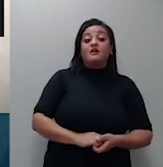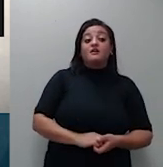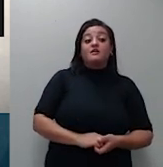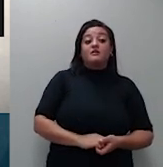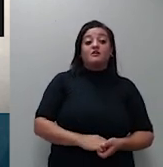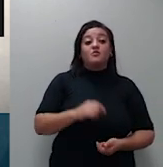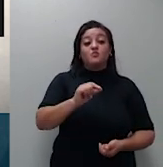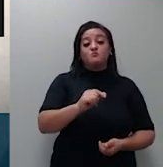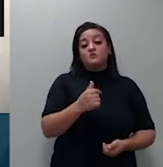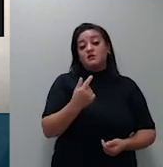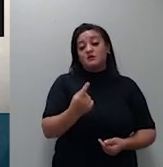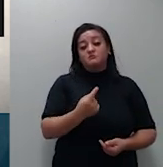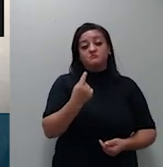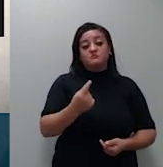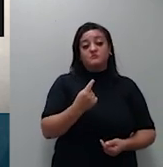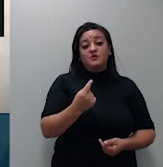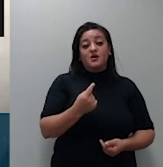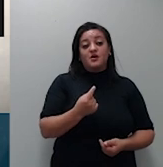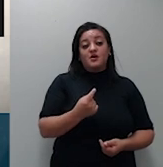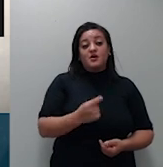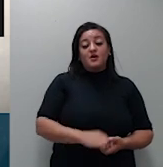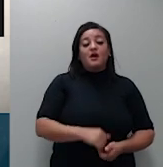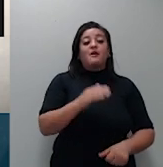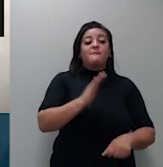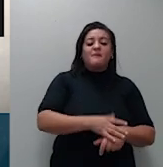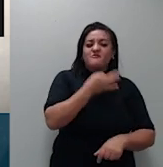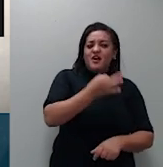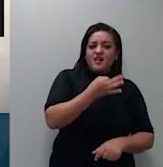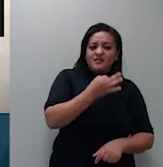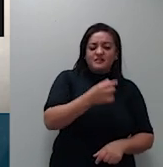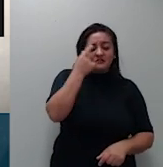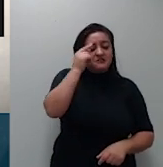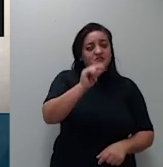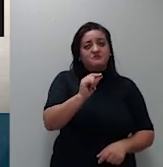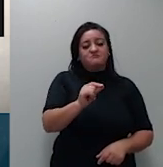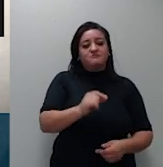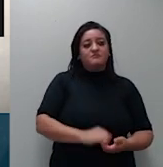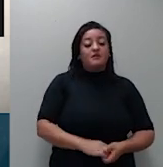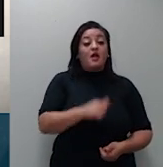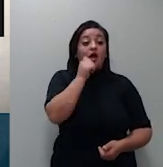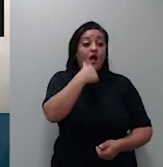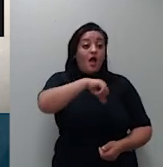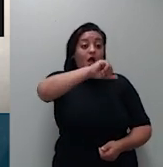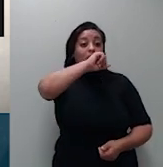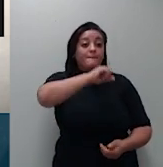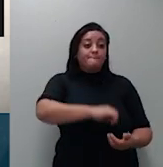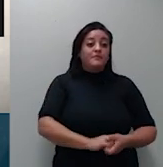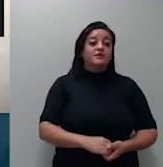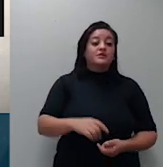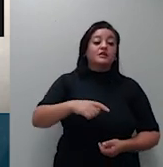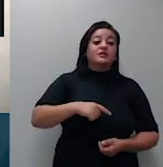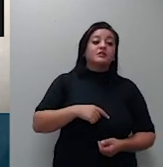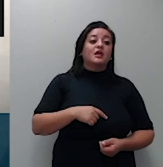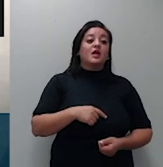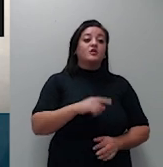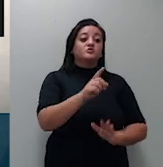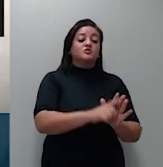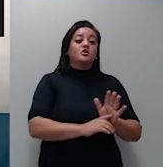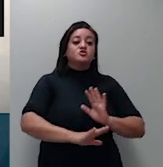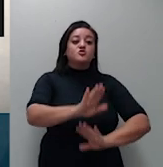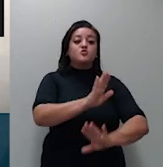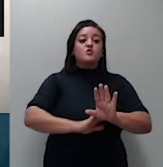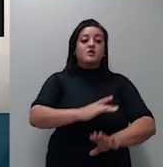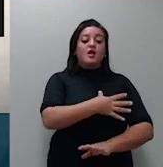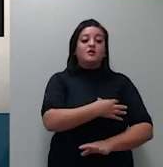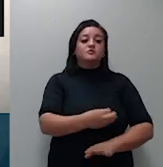o reforço da ideia de que a mãe que detém a guarda parece aqui